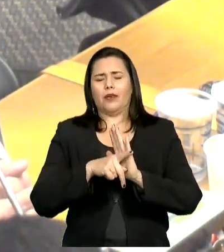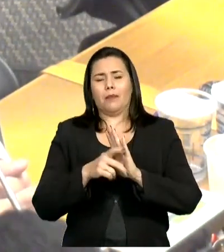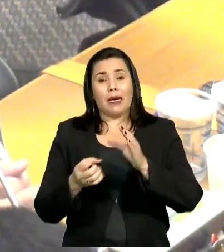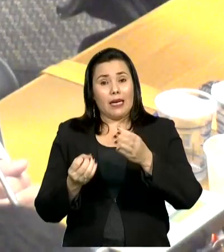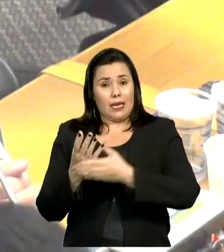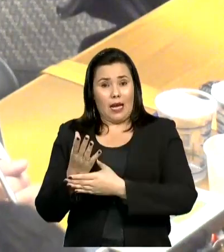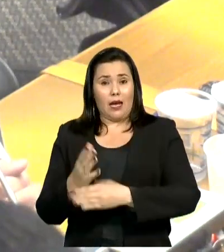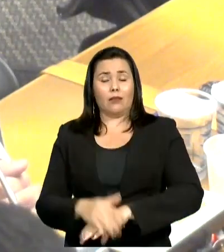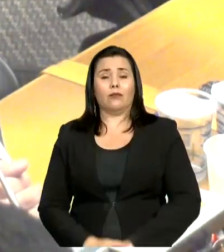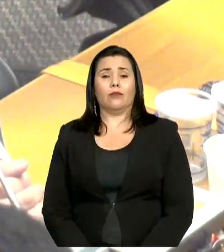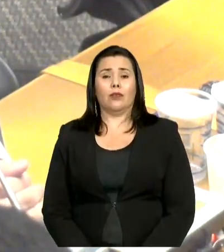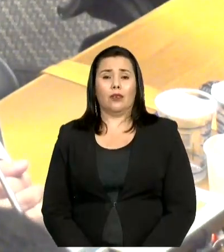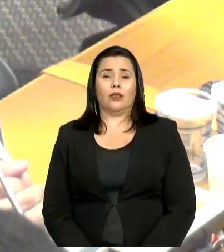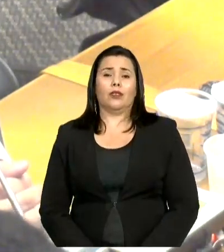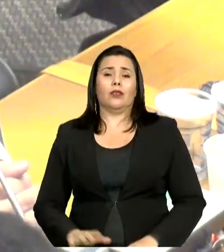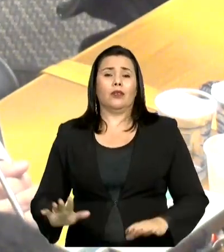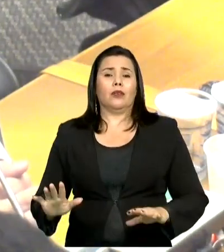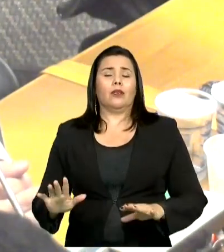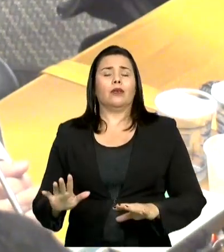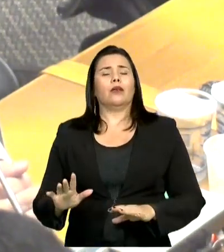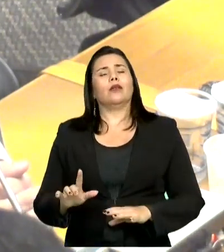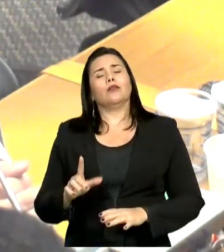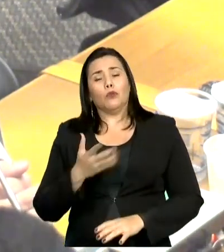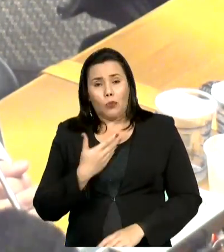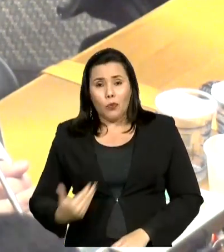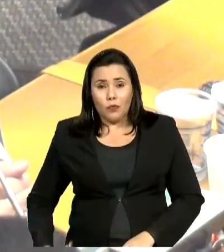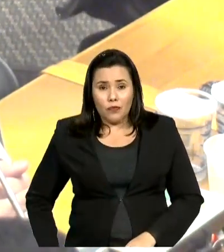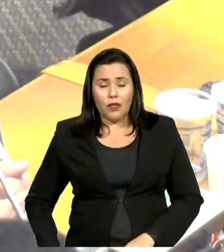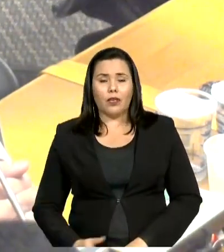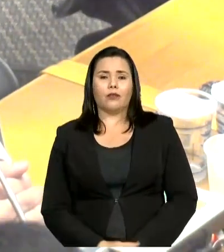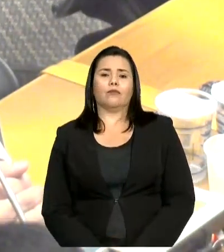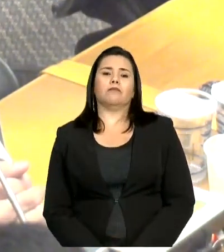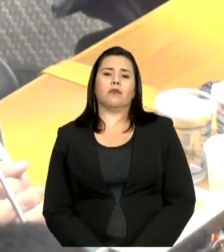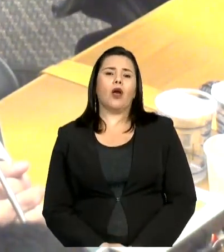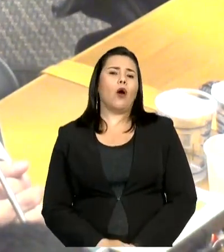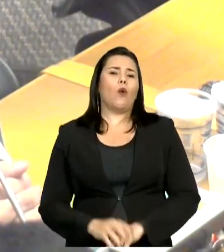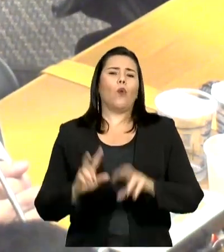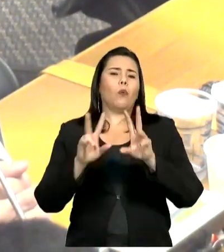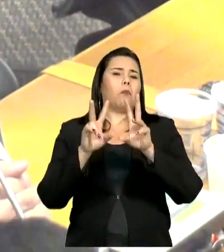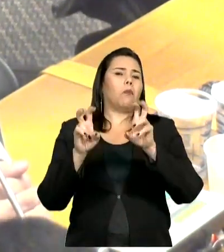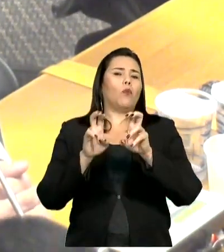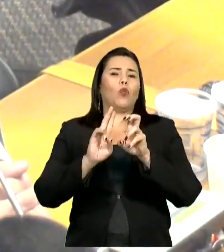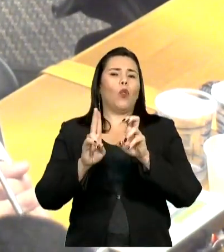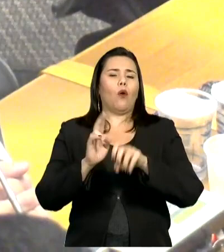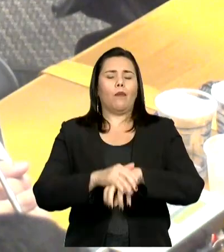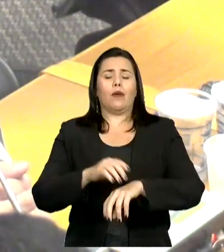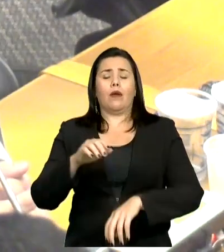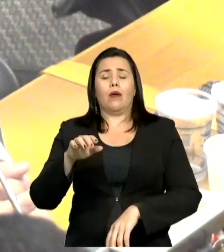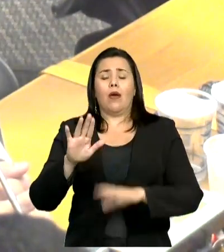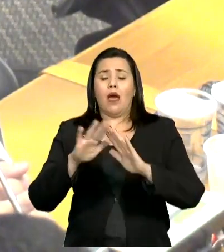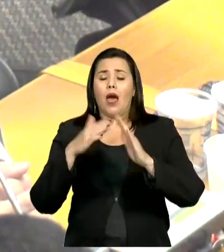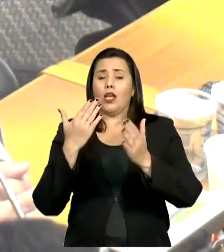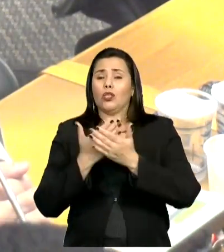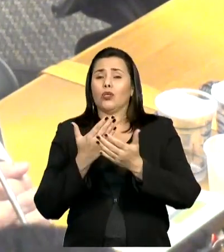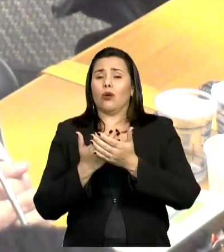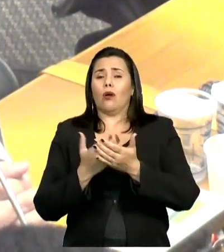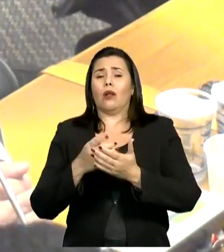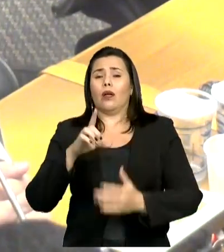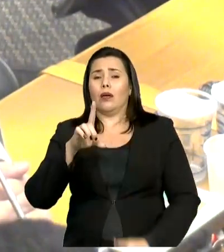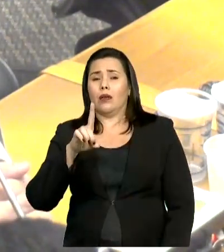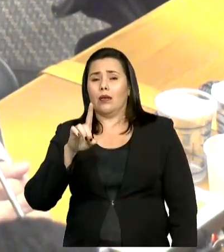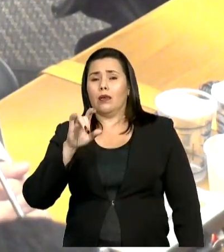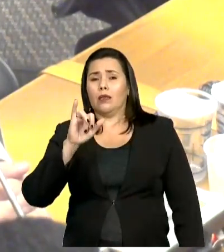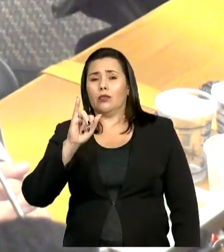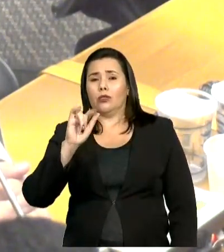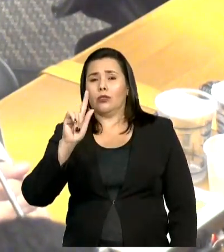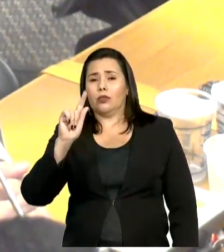sabe das dificuldades pelas quais passou o estado do Maranhão, já agora atravessamos, as receitas do estado começam a